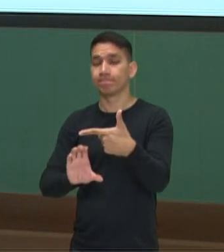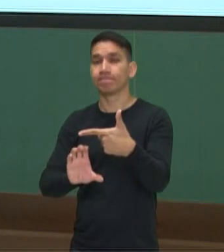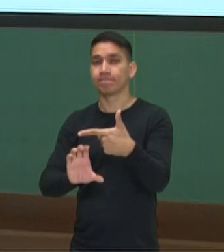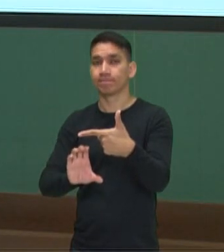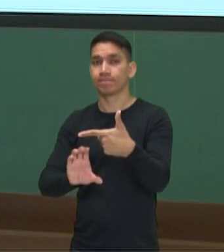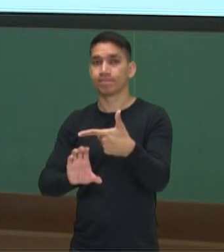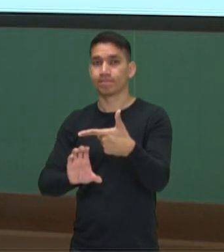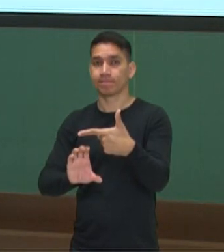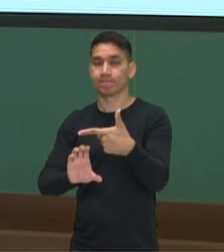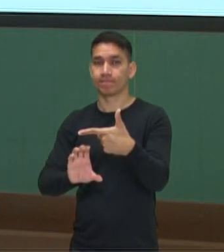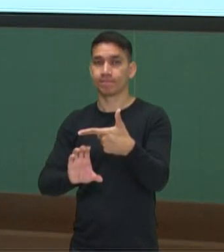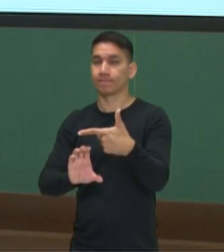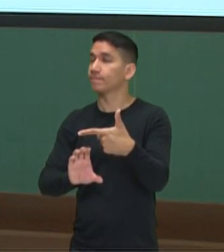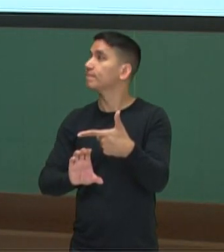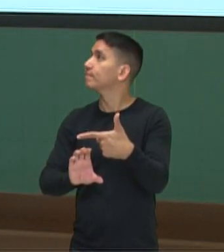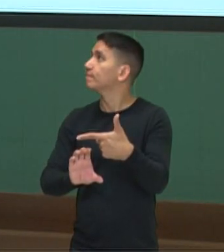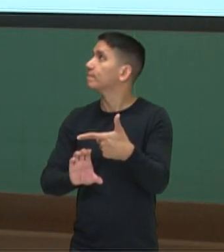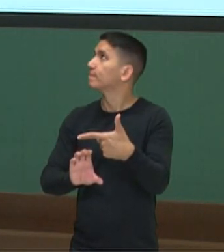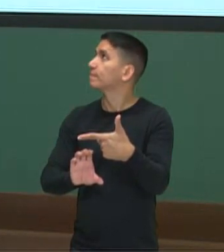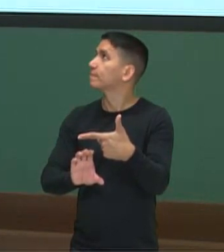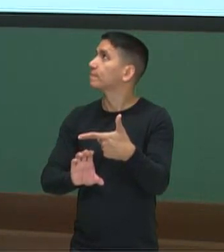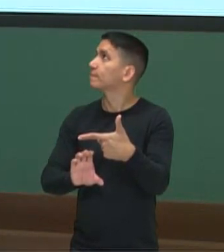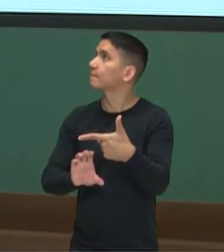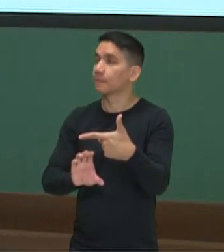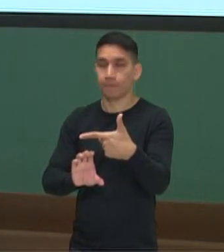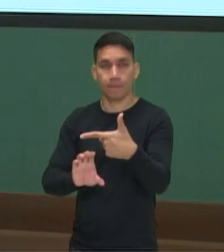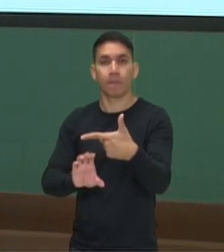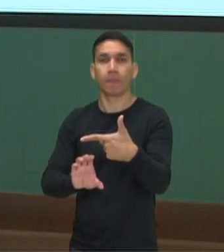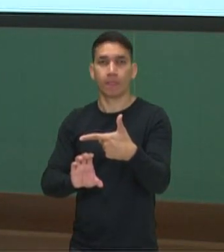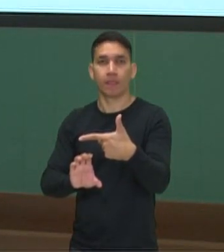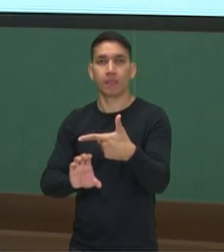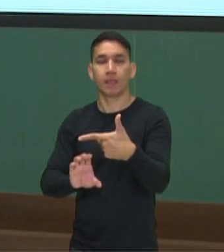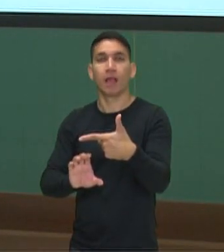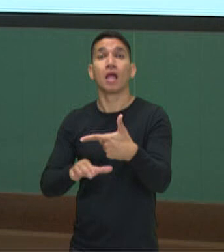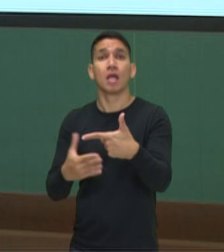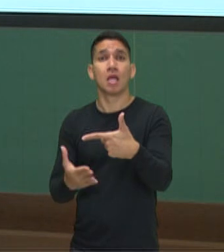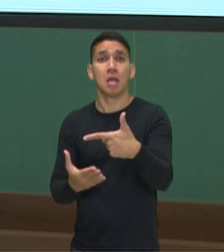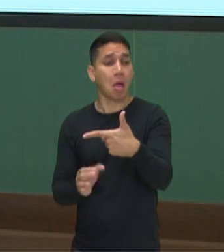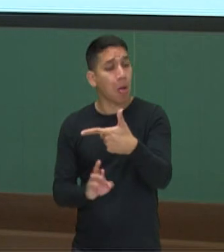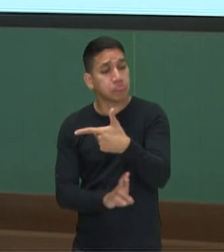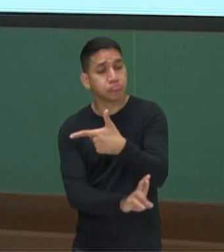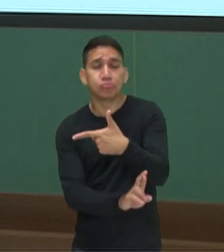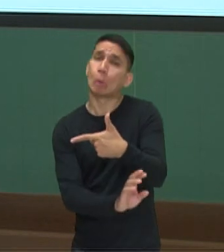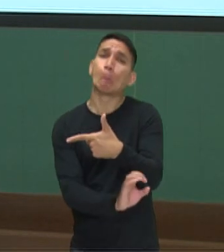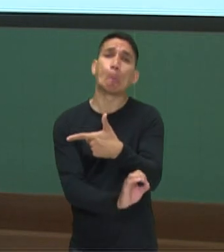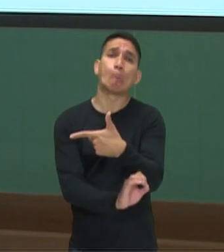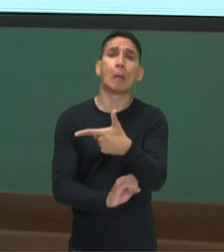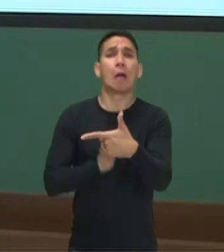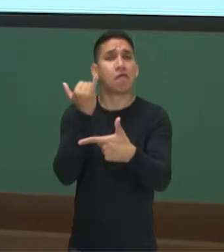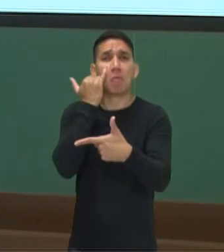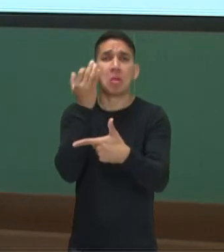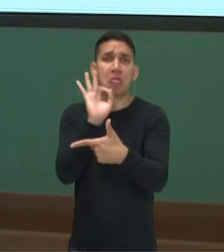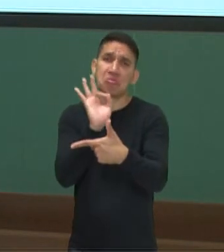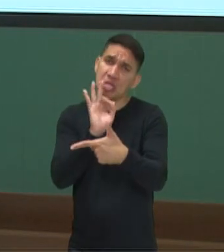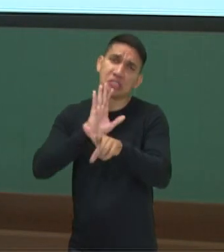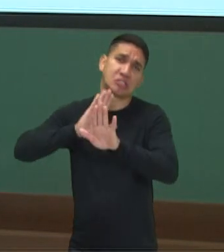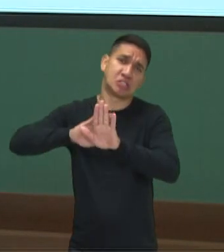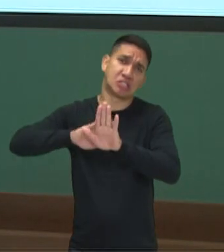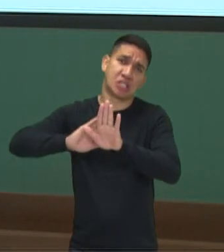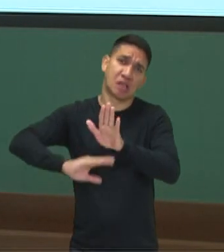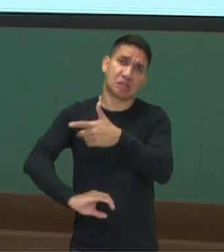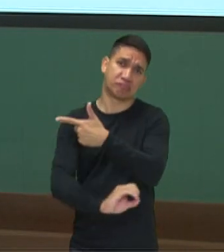resultado, quociente, 18x à quinta mais 2x à quarta. E o resto, que não tem informação nenhuma, quer dizer que o resto é